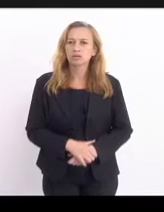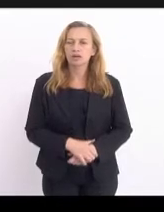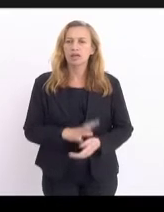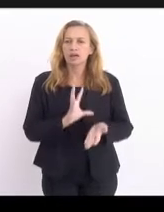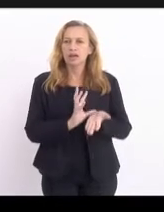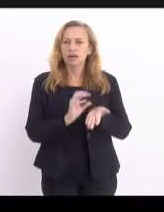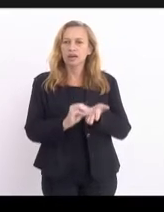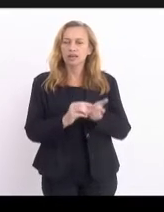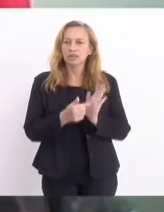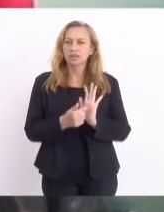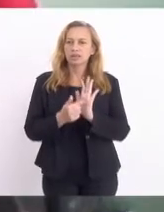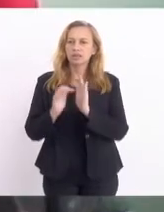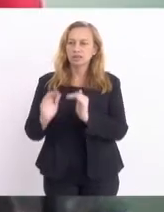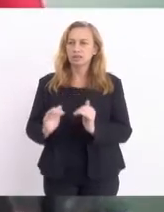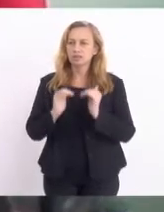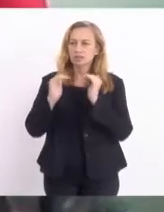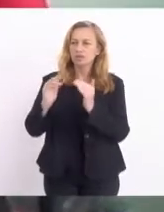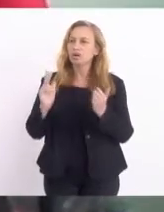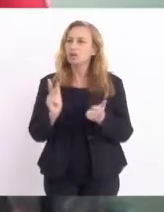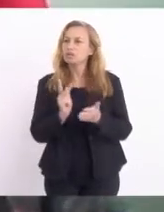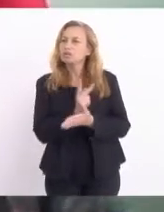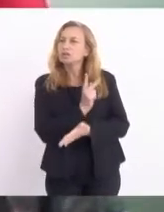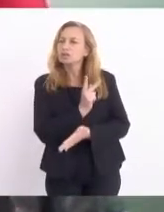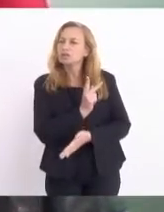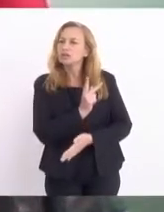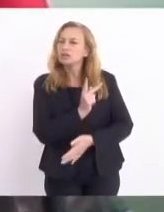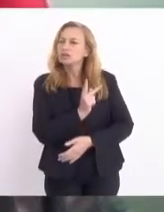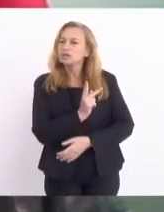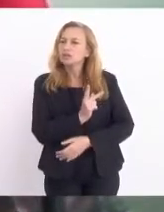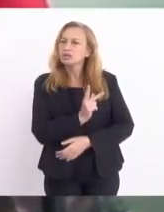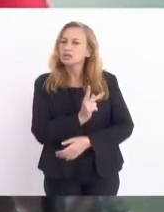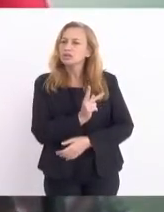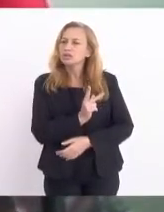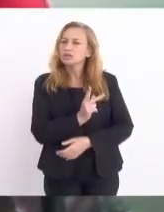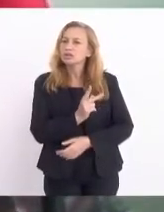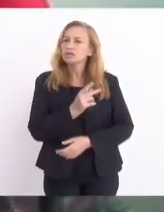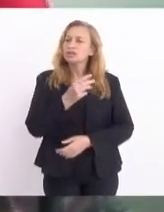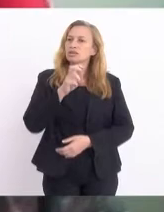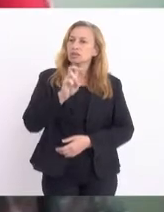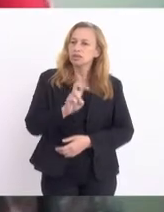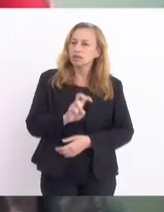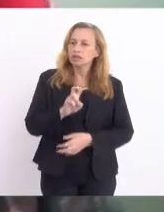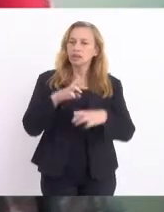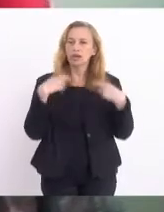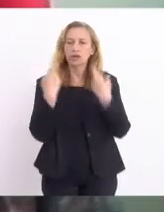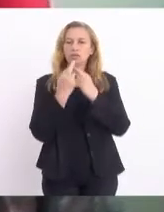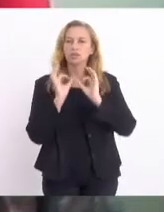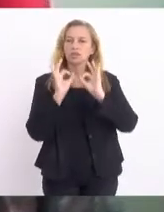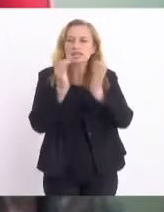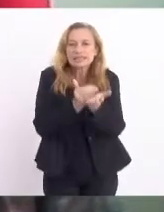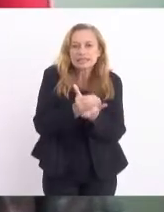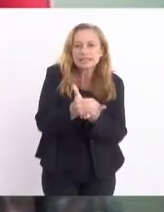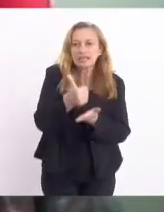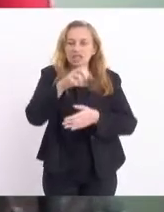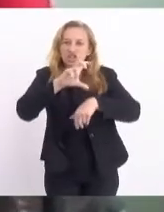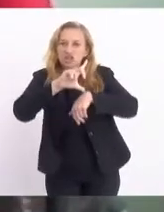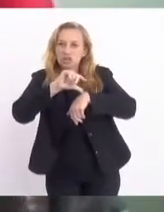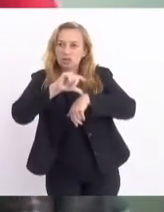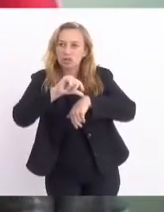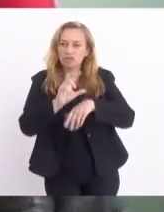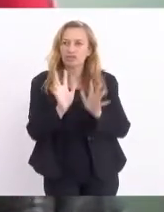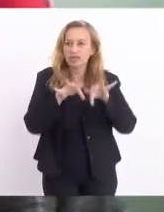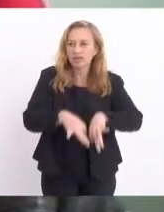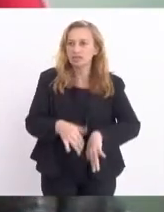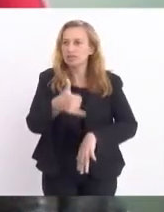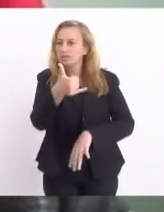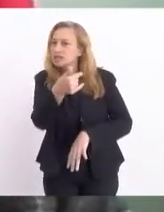A ata reflete com exatidão o ocorrido na quinta sessão ordinária, que iniciada às 15 horas,